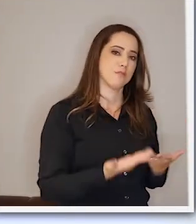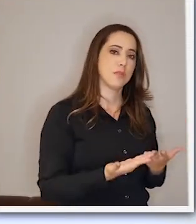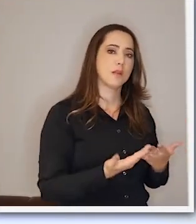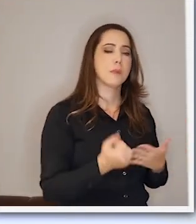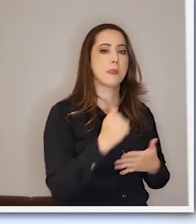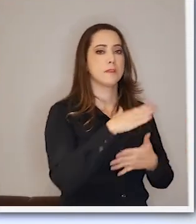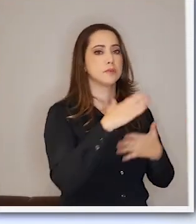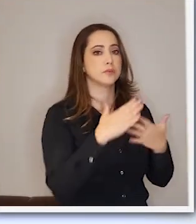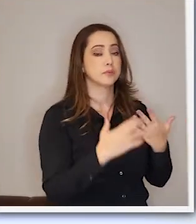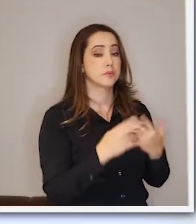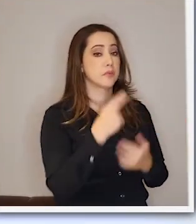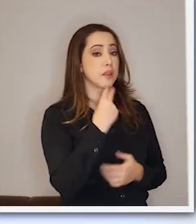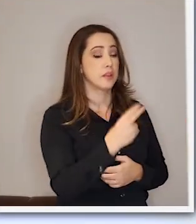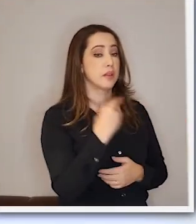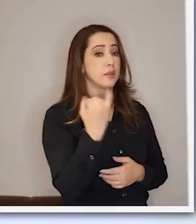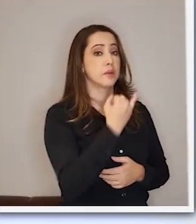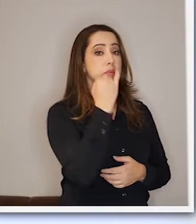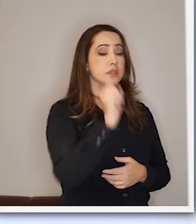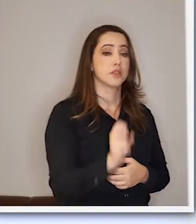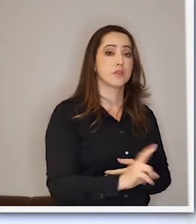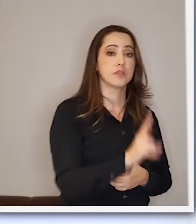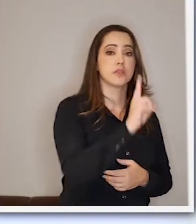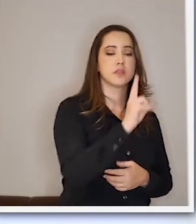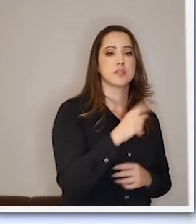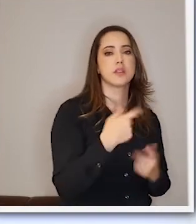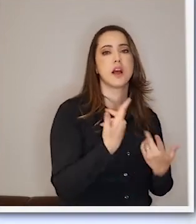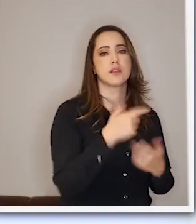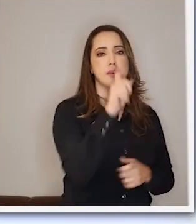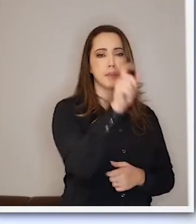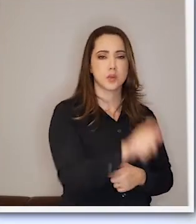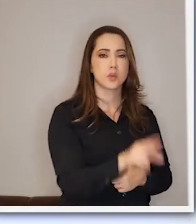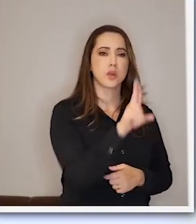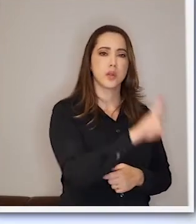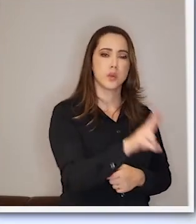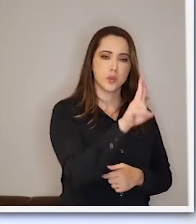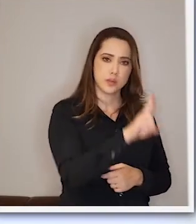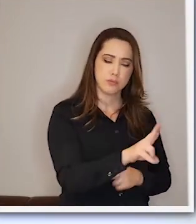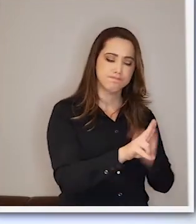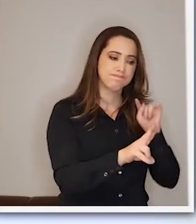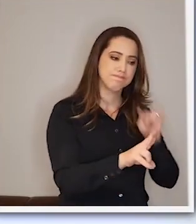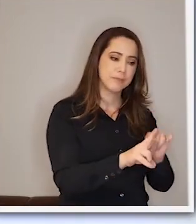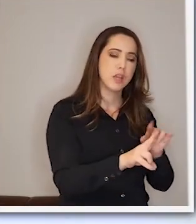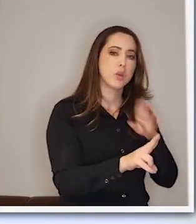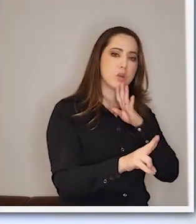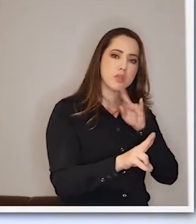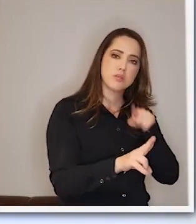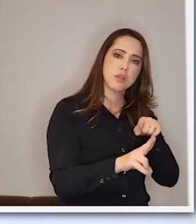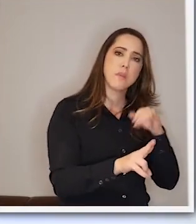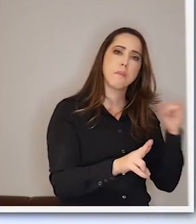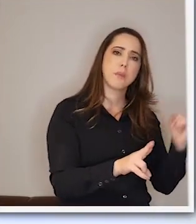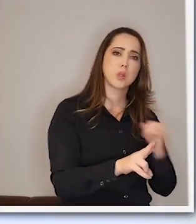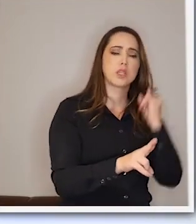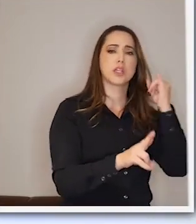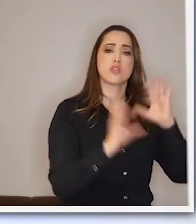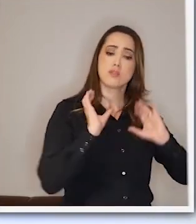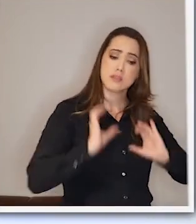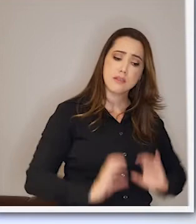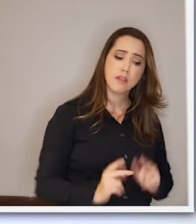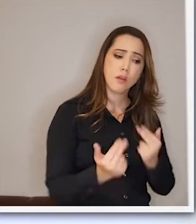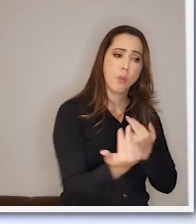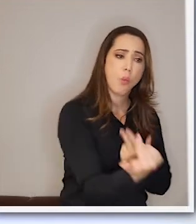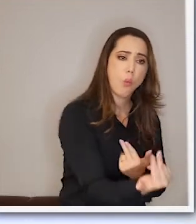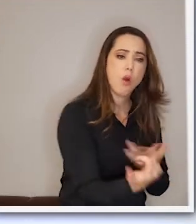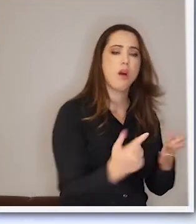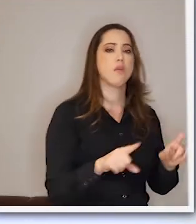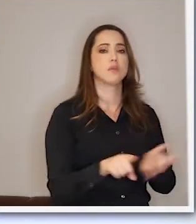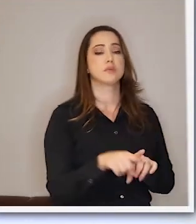acessibilidade comunicacional. E quando a língua ela é valorizada, o sujeito da língua ele é reconhecido